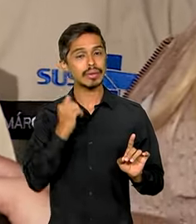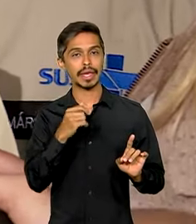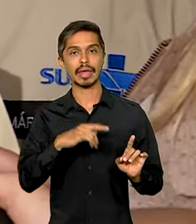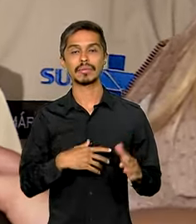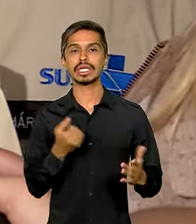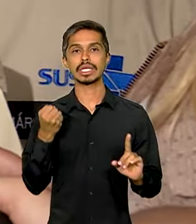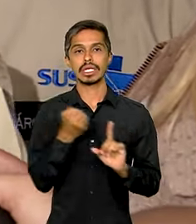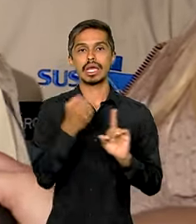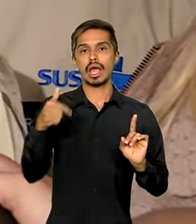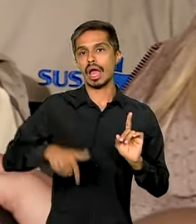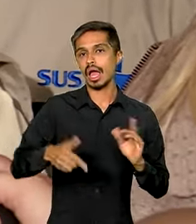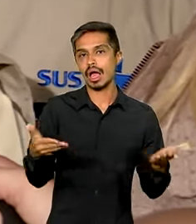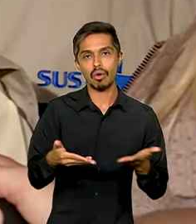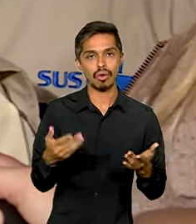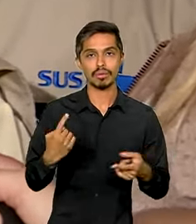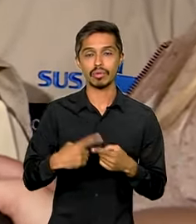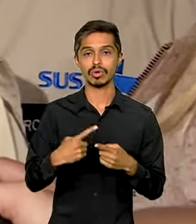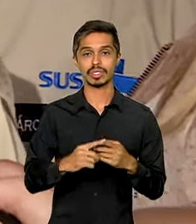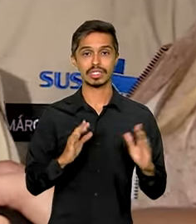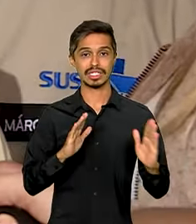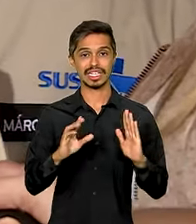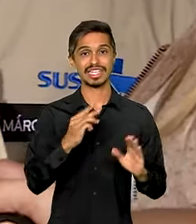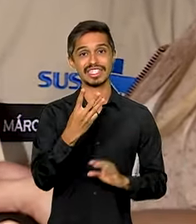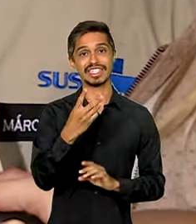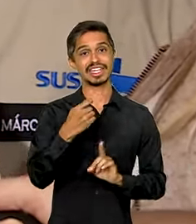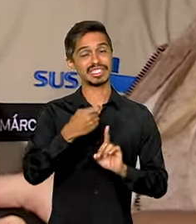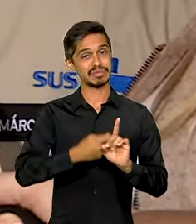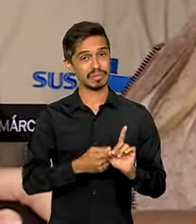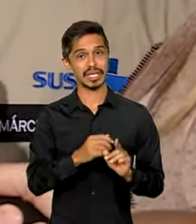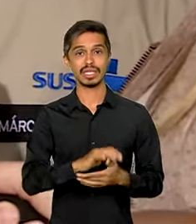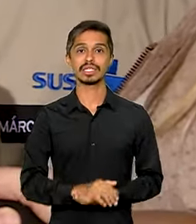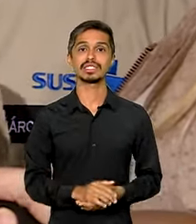ter um impacto nesse surto, até porque são intervalos de 3 meses entre uma dose e outra.